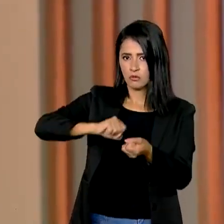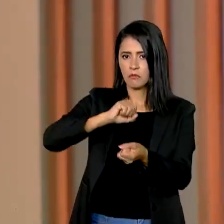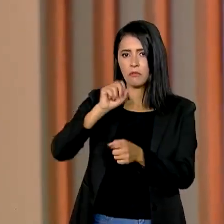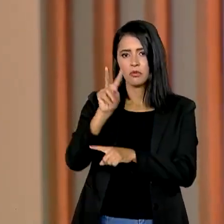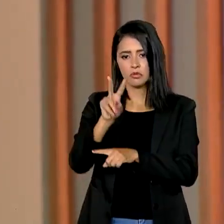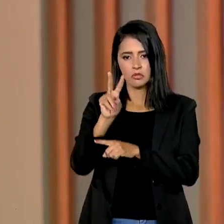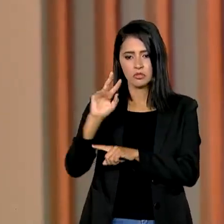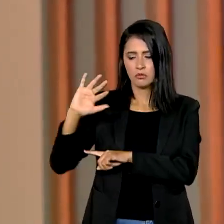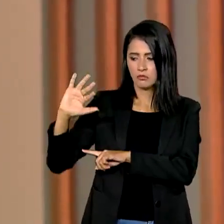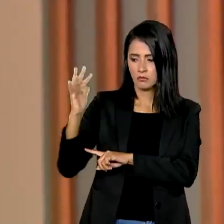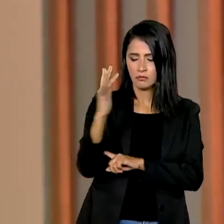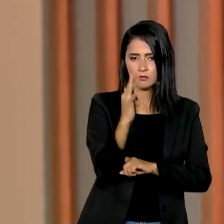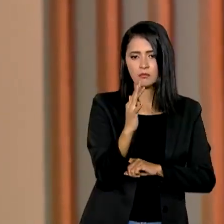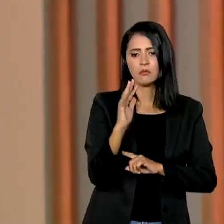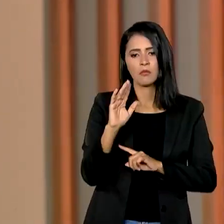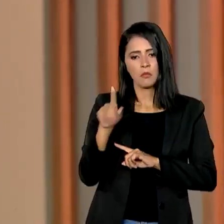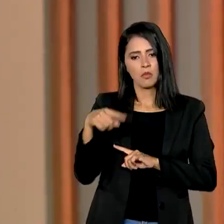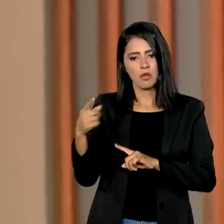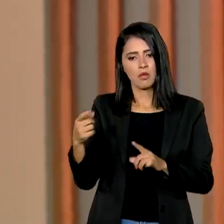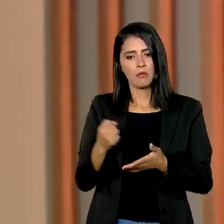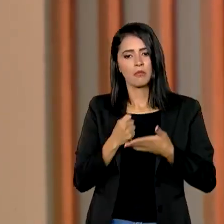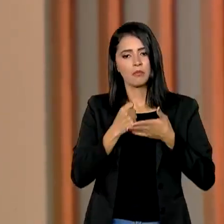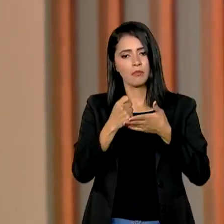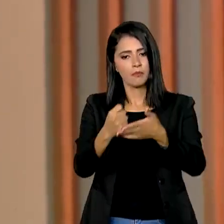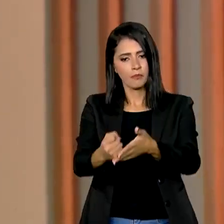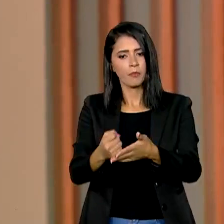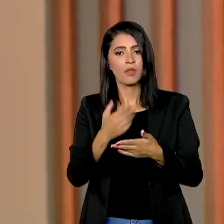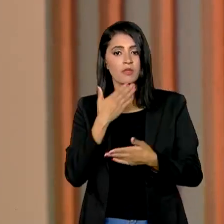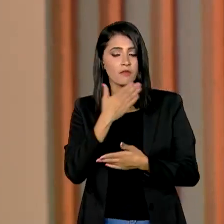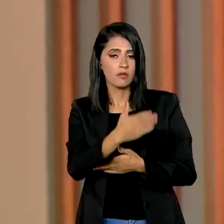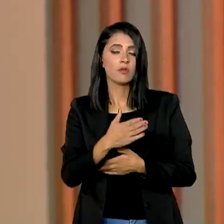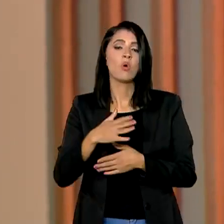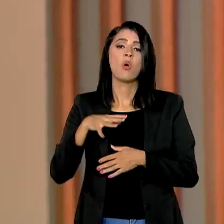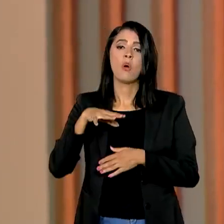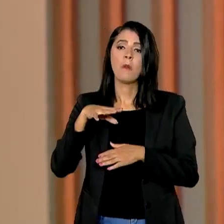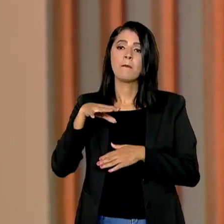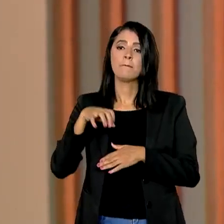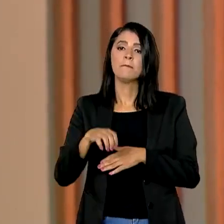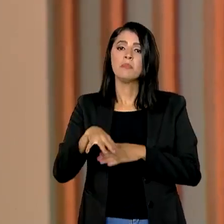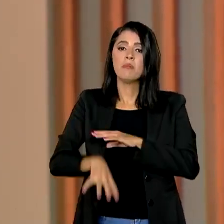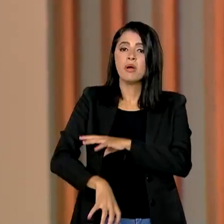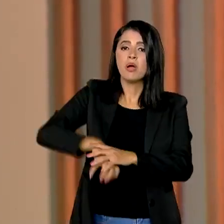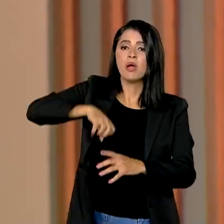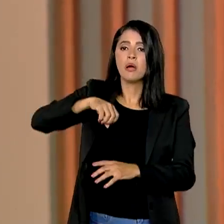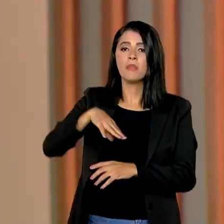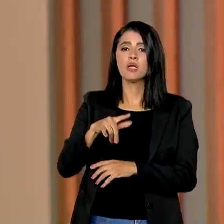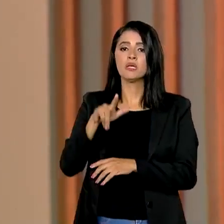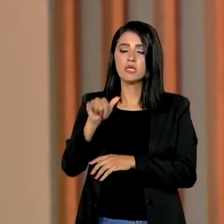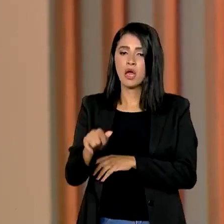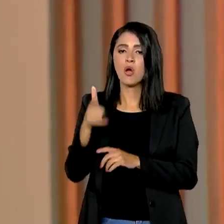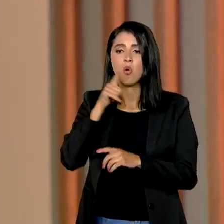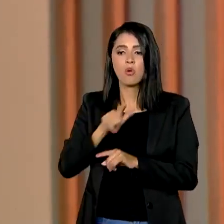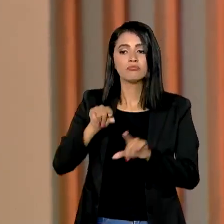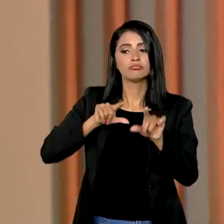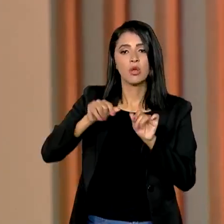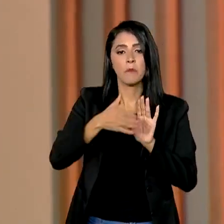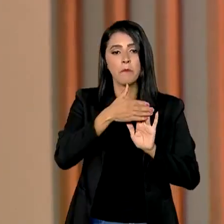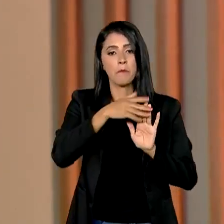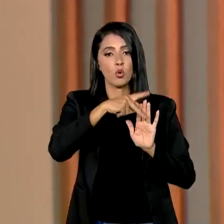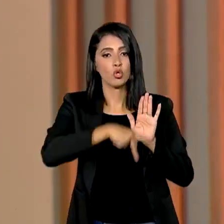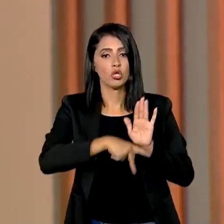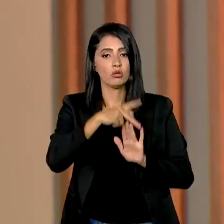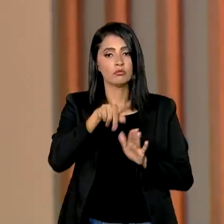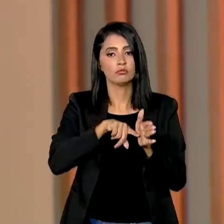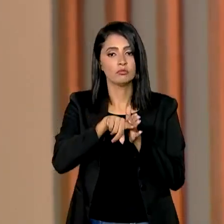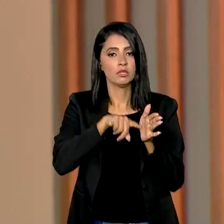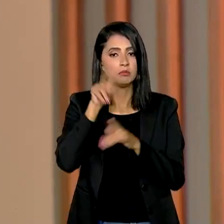meio ambiente. Depois de apoiar ações em defesa dos manguezais, o banco passa a selecionar projetos de pesquisa e